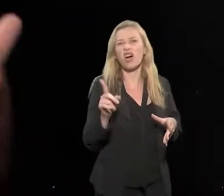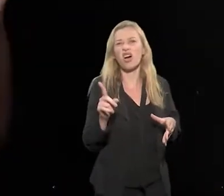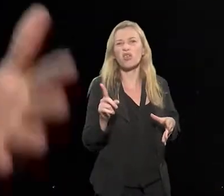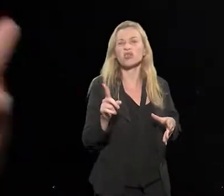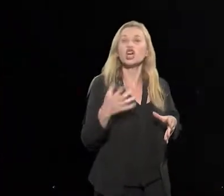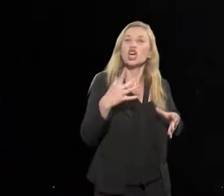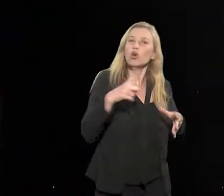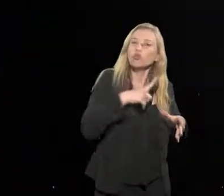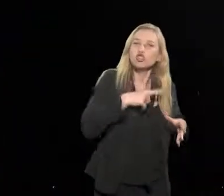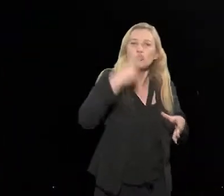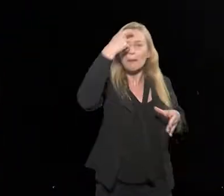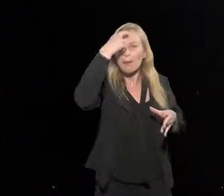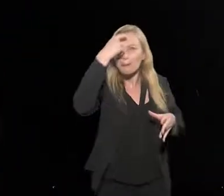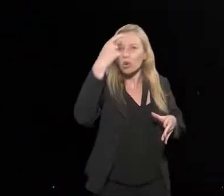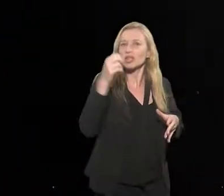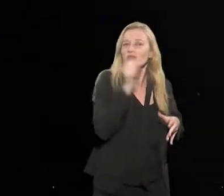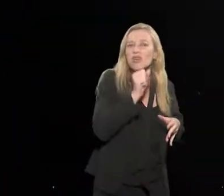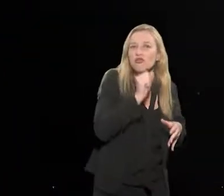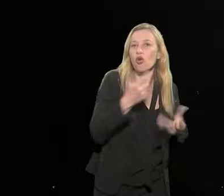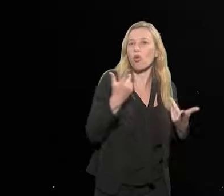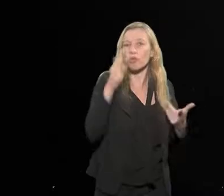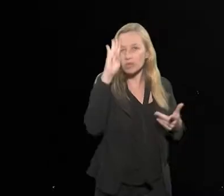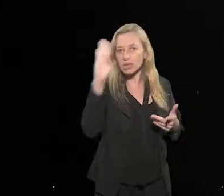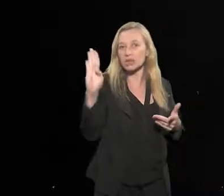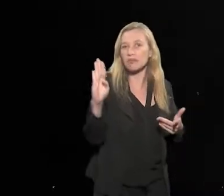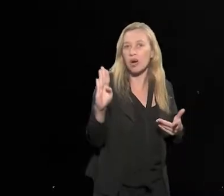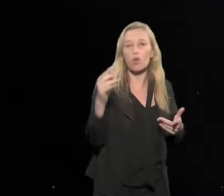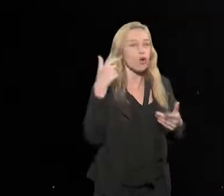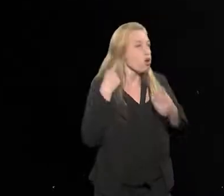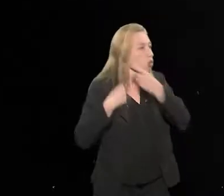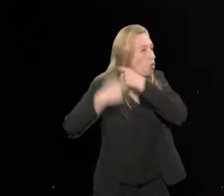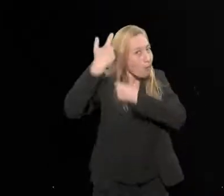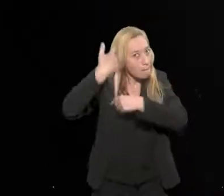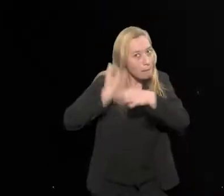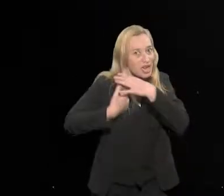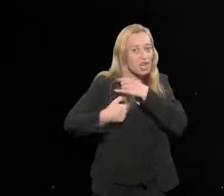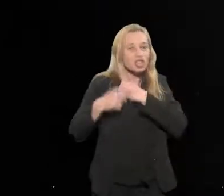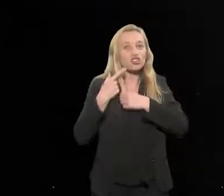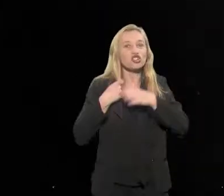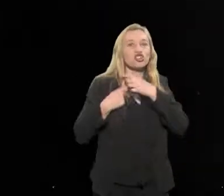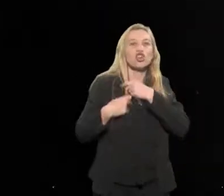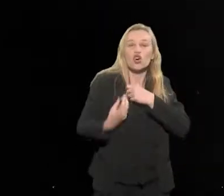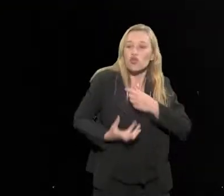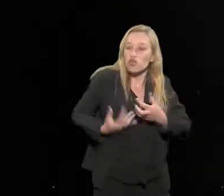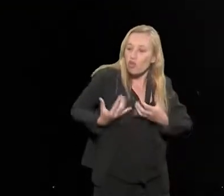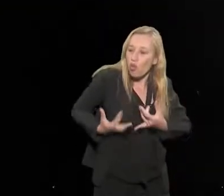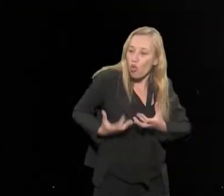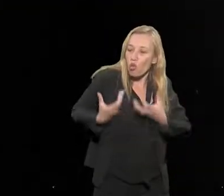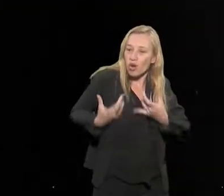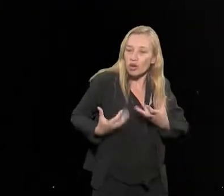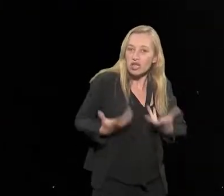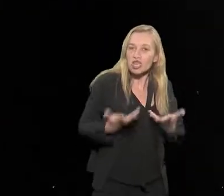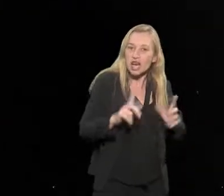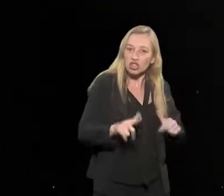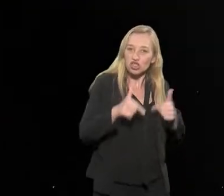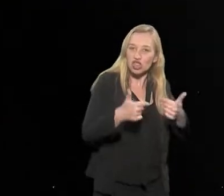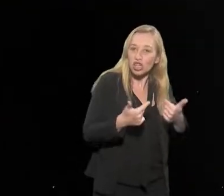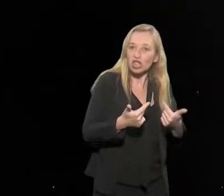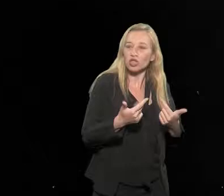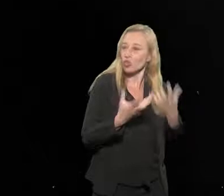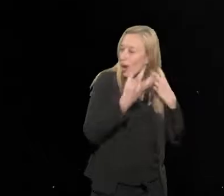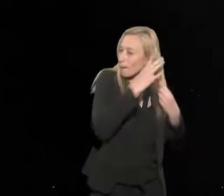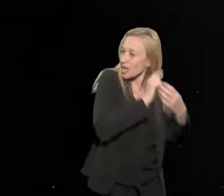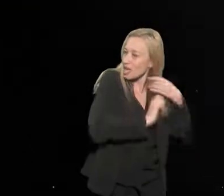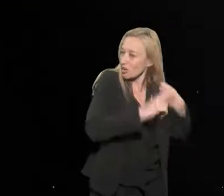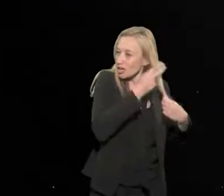não é... Porque eu tinha essa memória da minha avó, principalmente com pente, ligado no fogo ali, esquentando, e